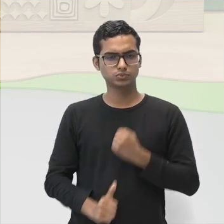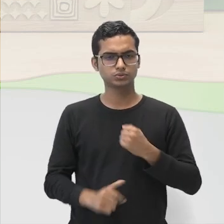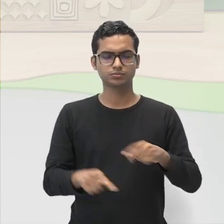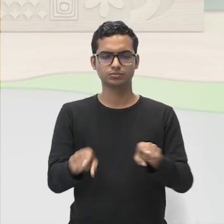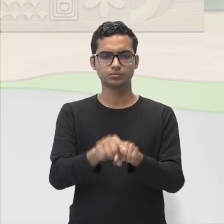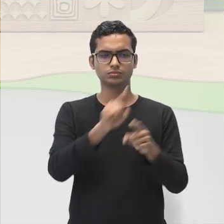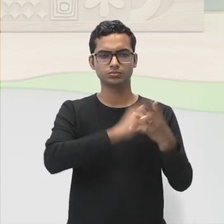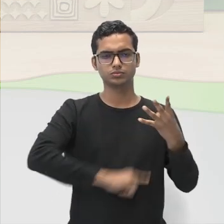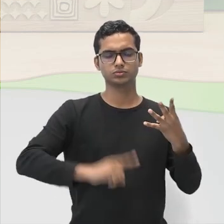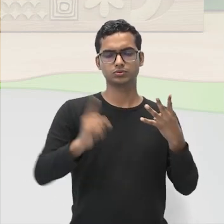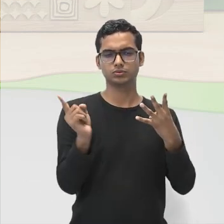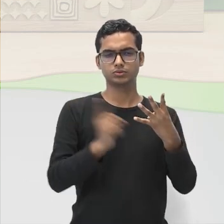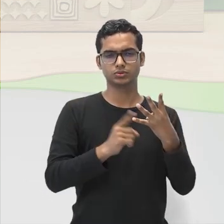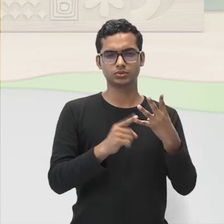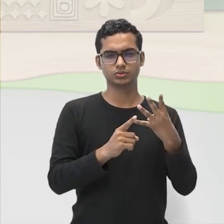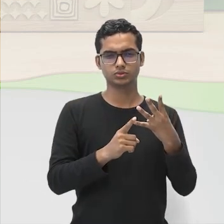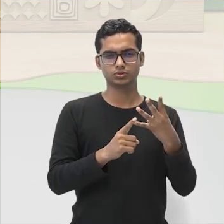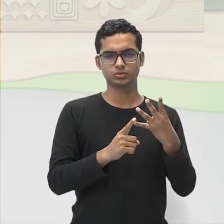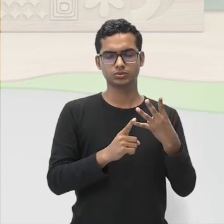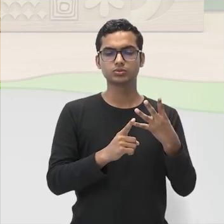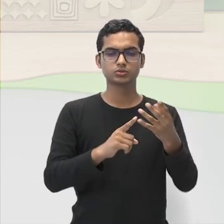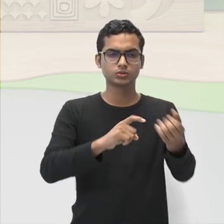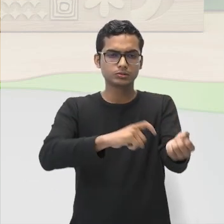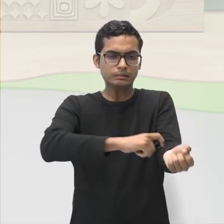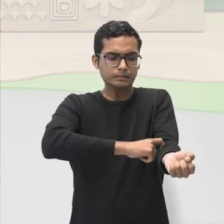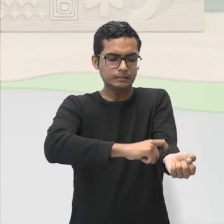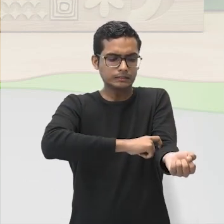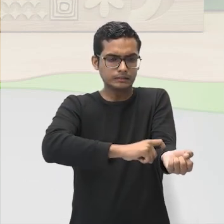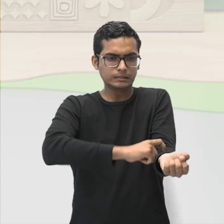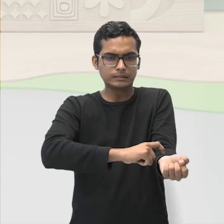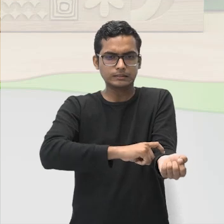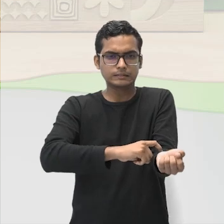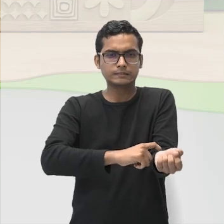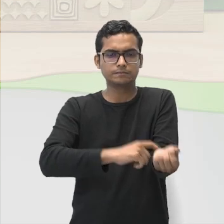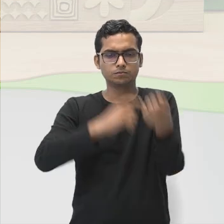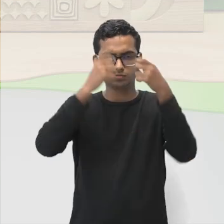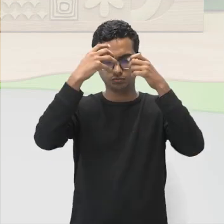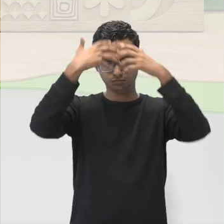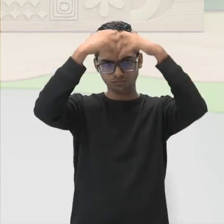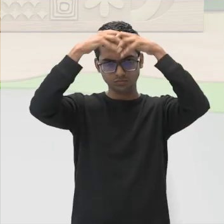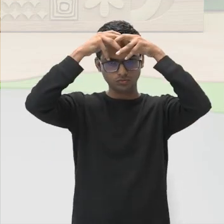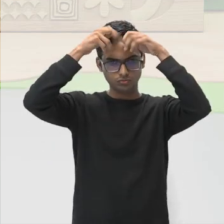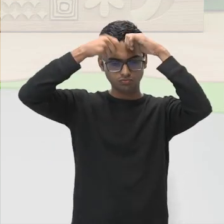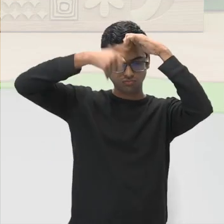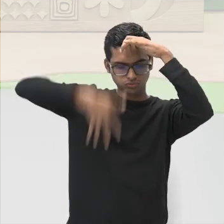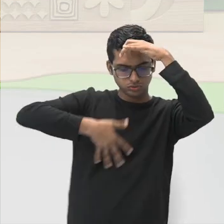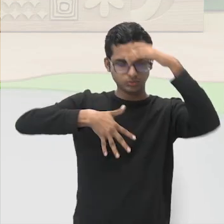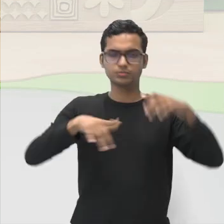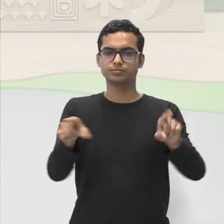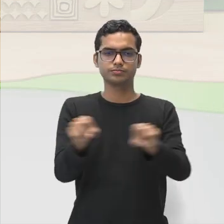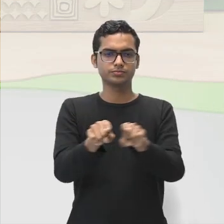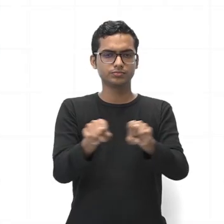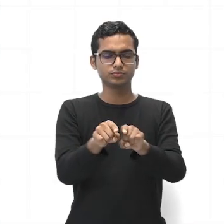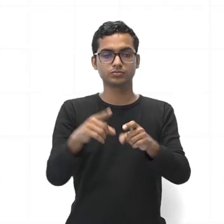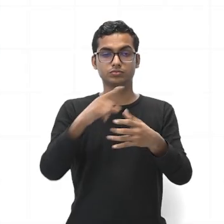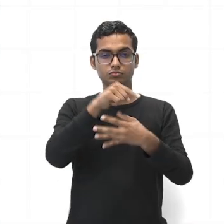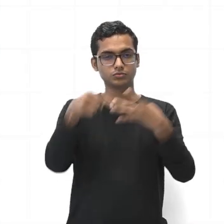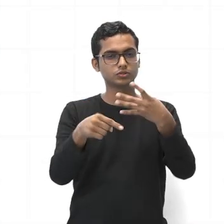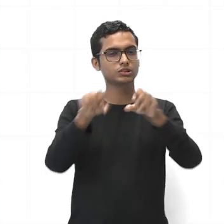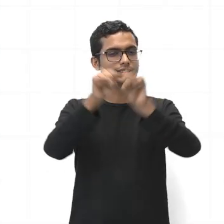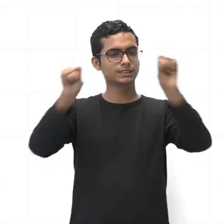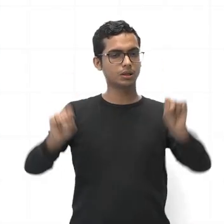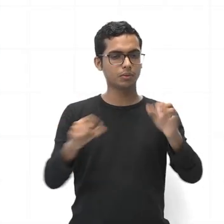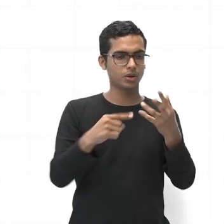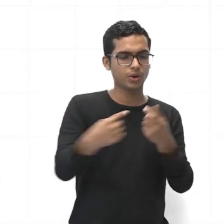sistema nervoso também, certo? O corpo em